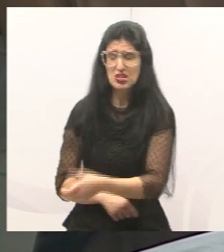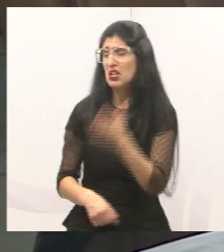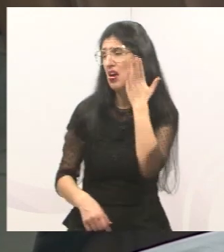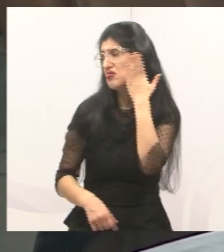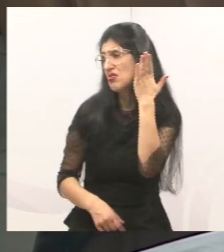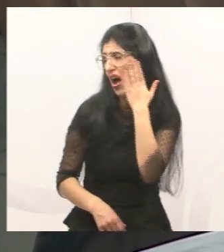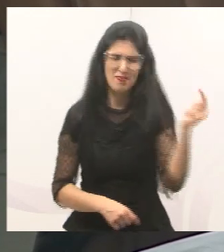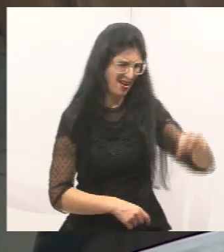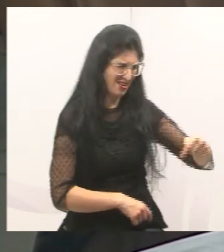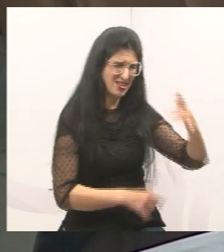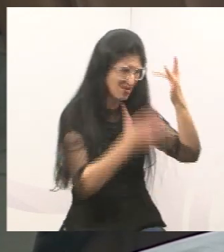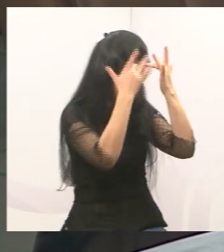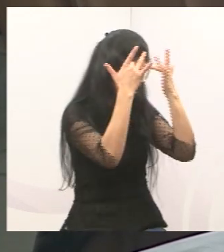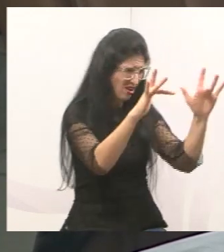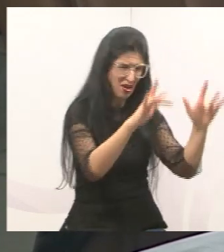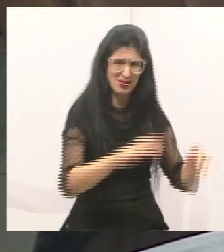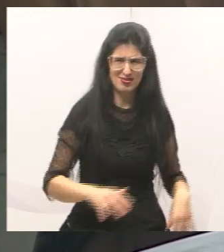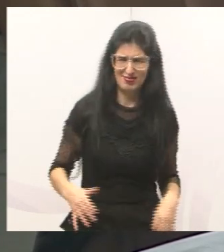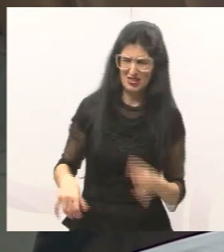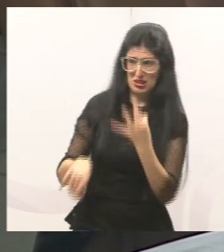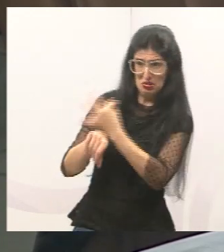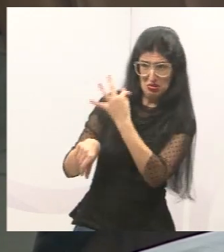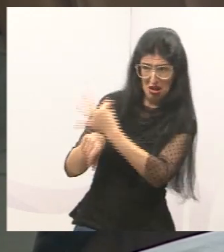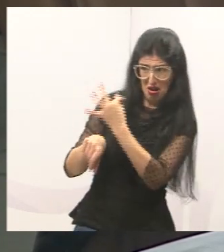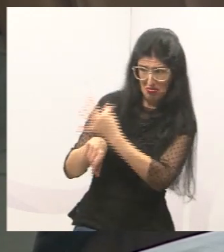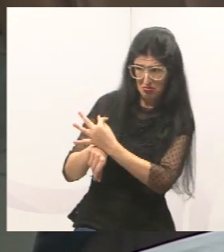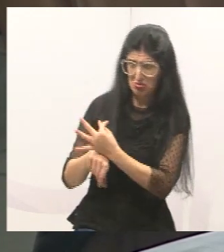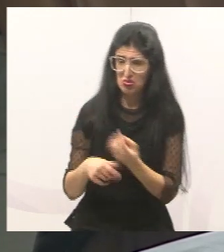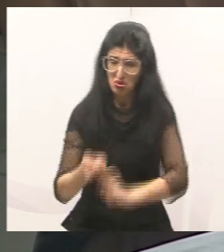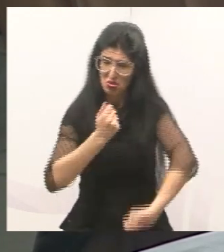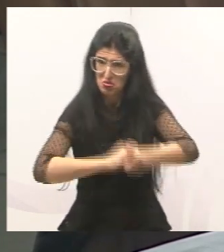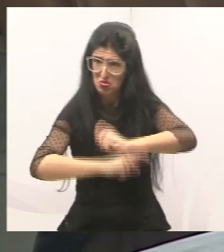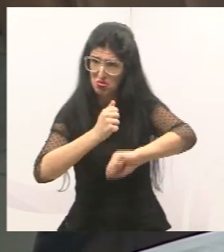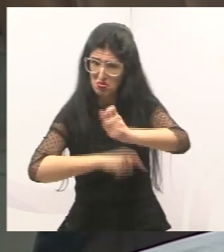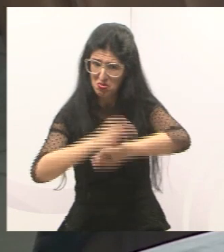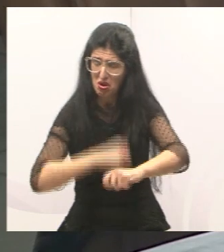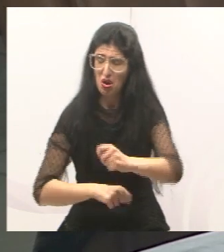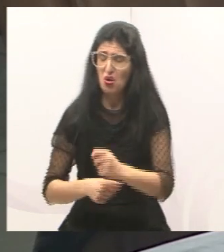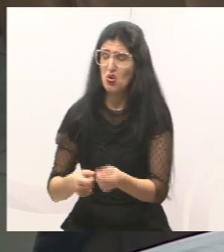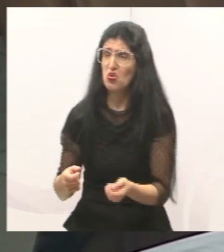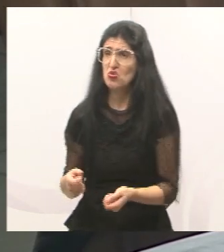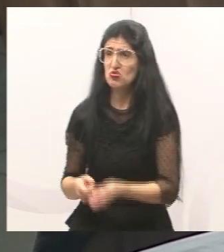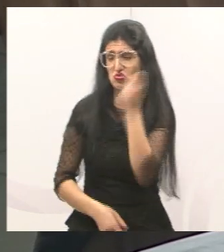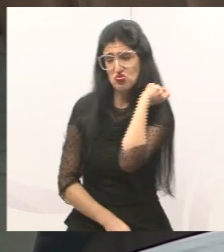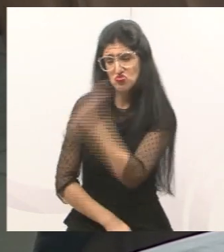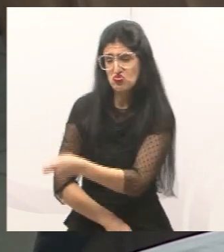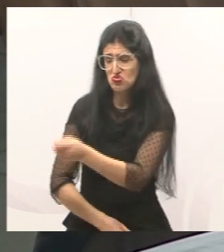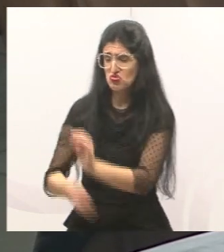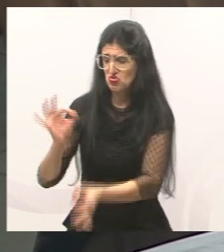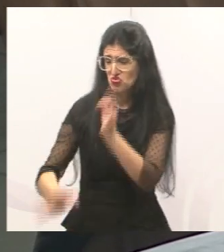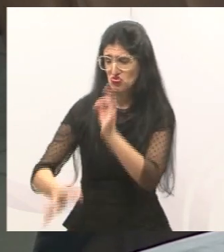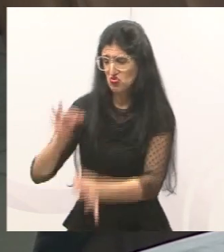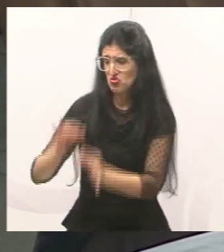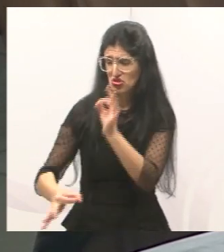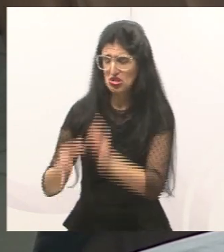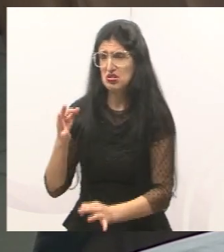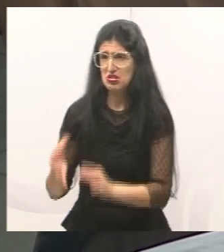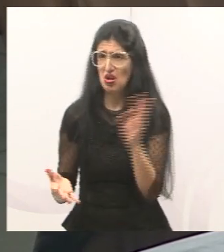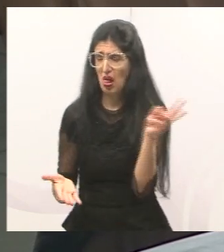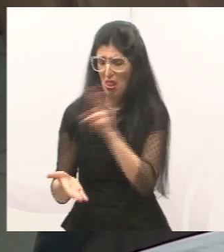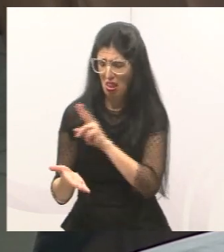processo que veio analisado por técnicos do Tribunal de Contas. E outra coisa, nós recebemos esse processo